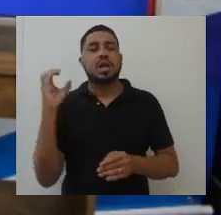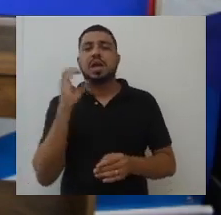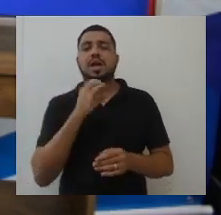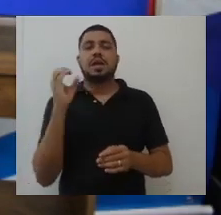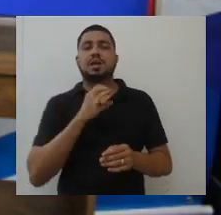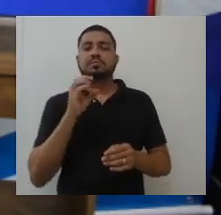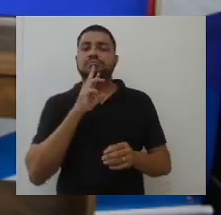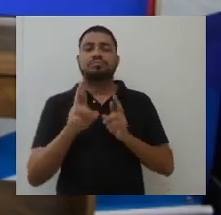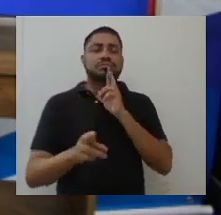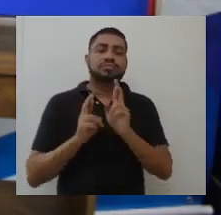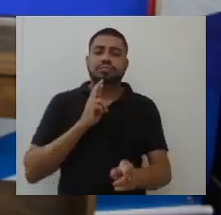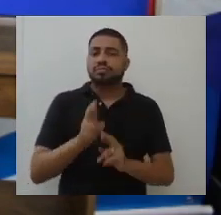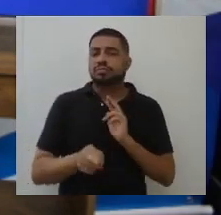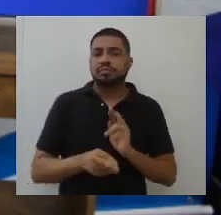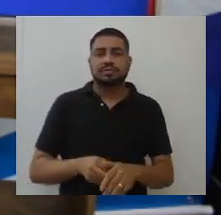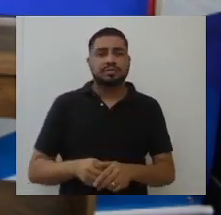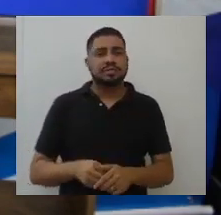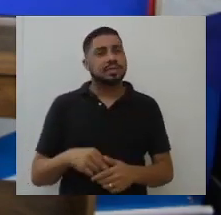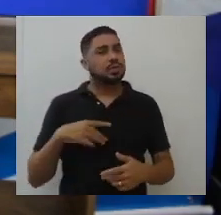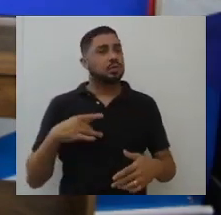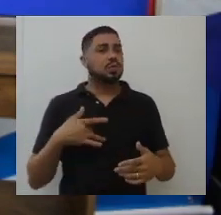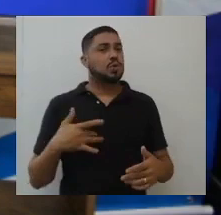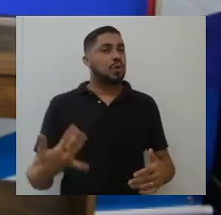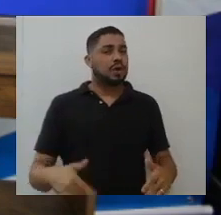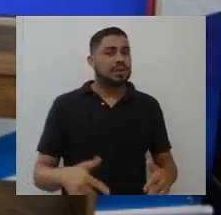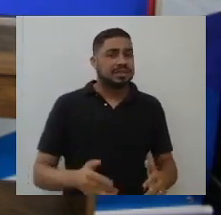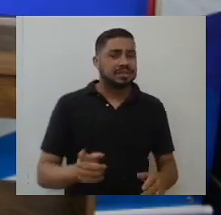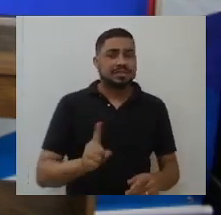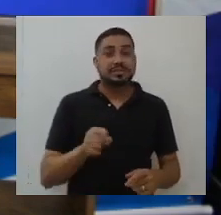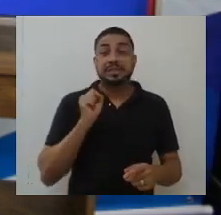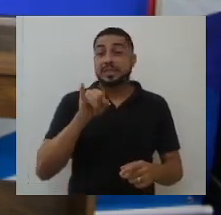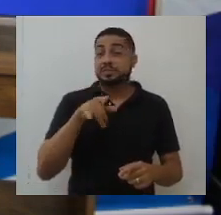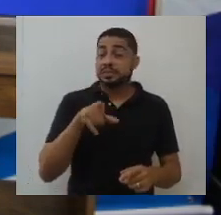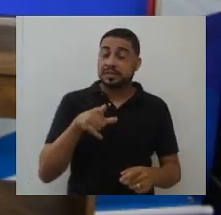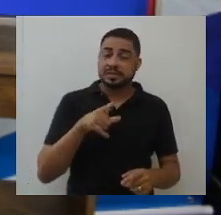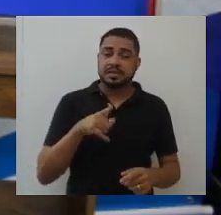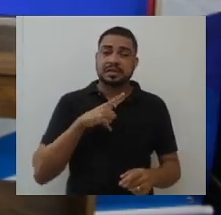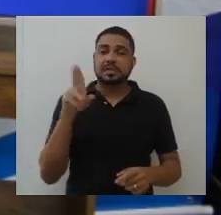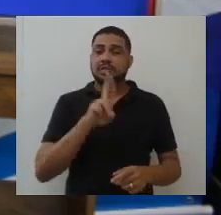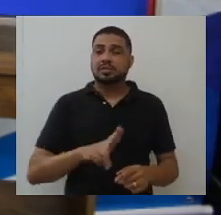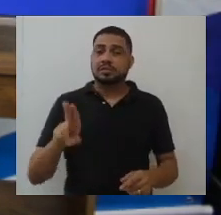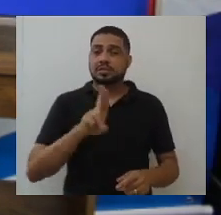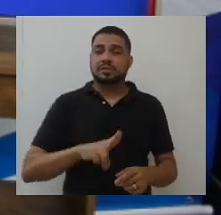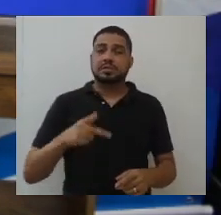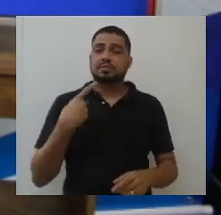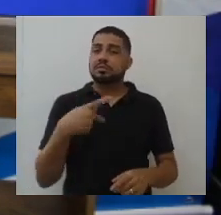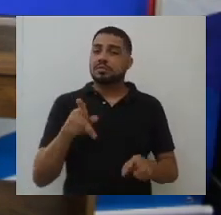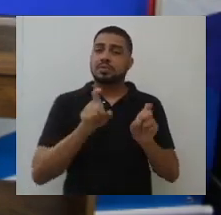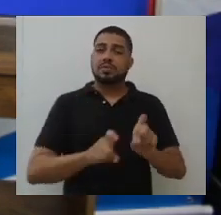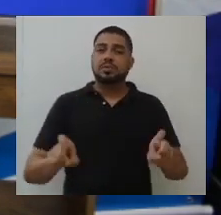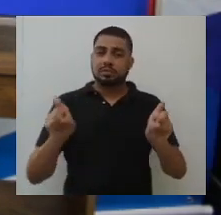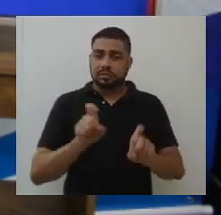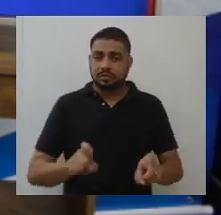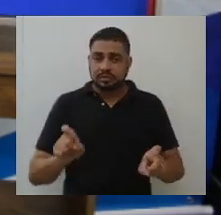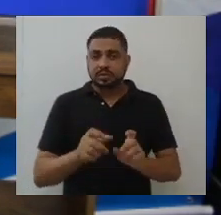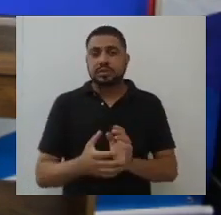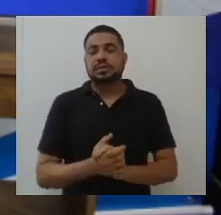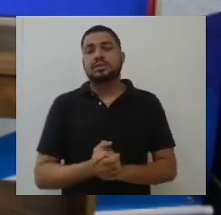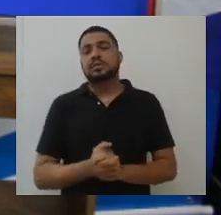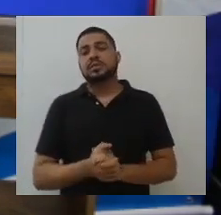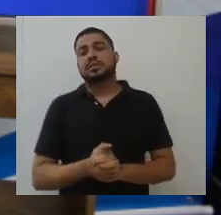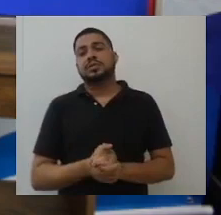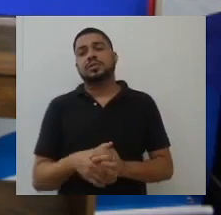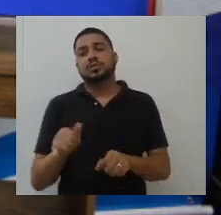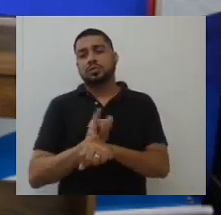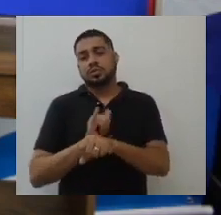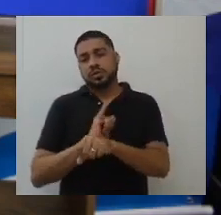rápidas também, e que não vai doer, eu prometo. Se você está utilizando o teu computador, o